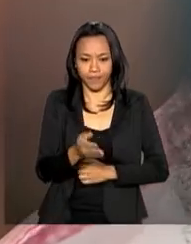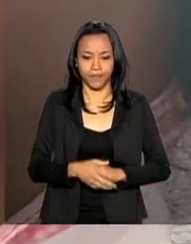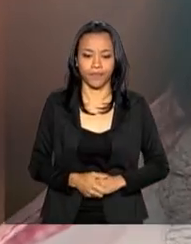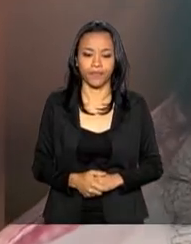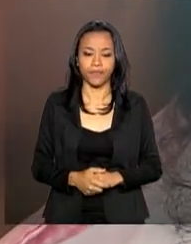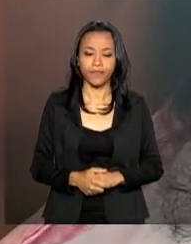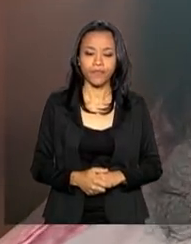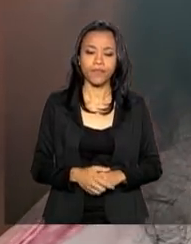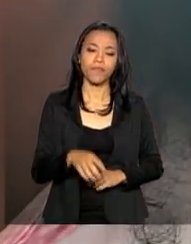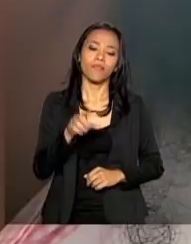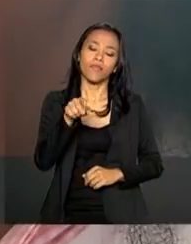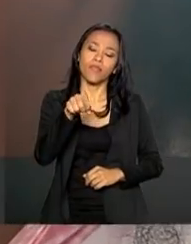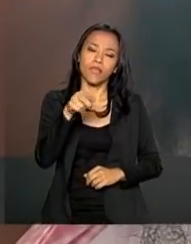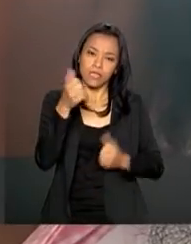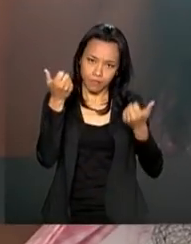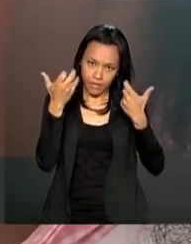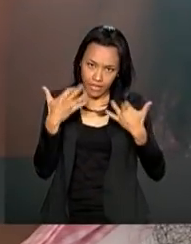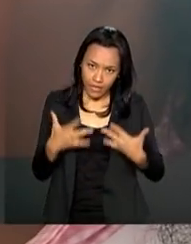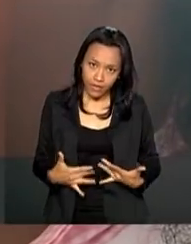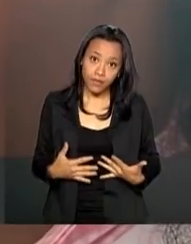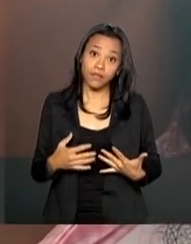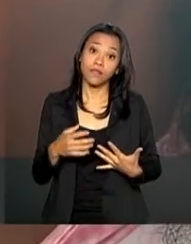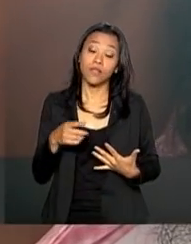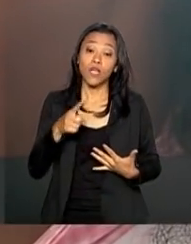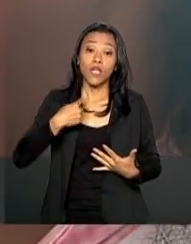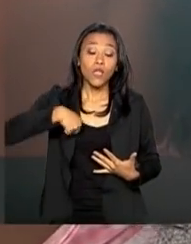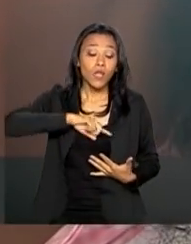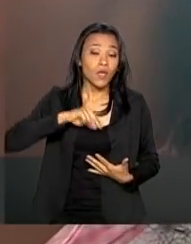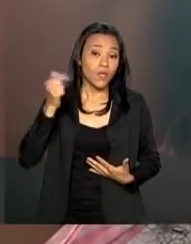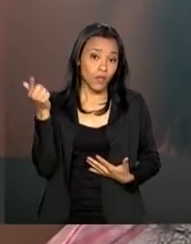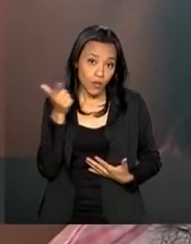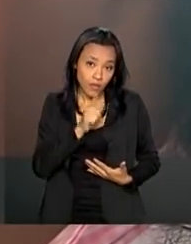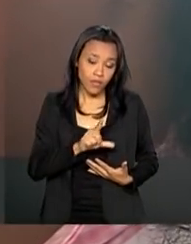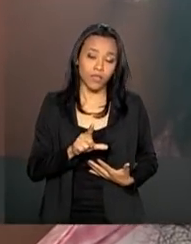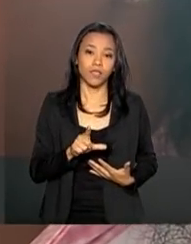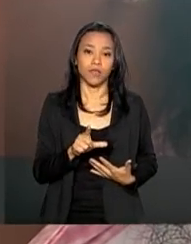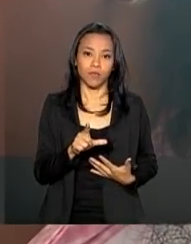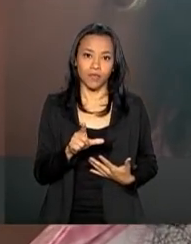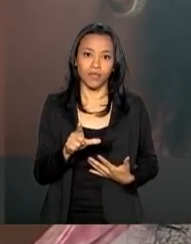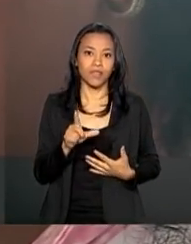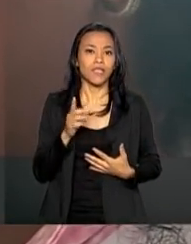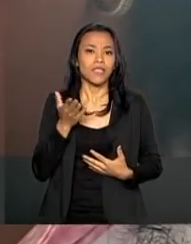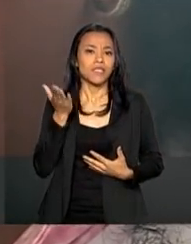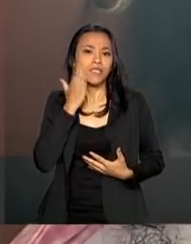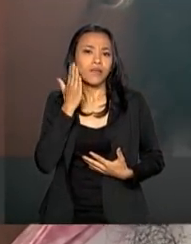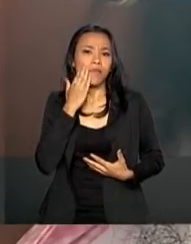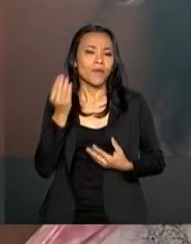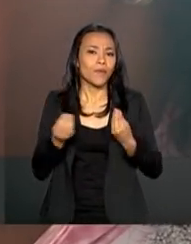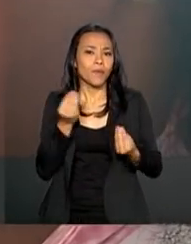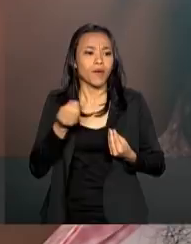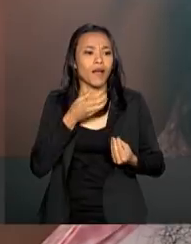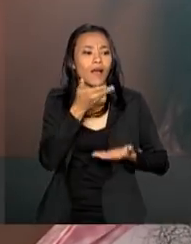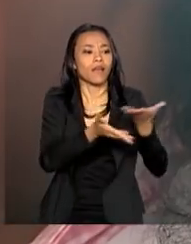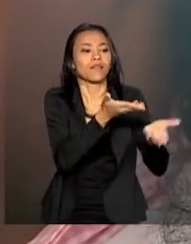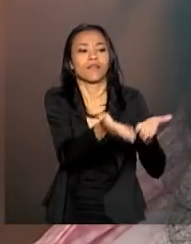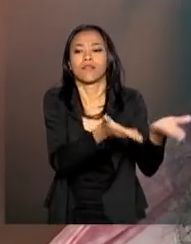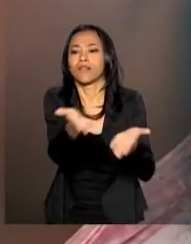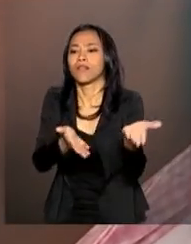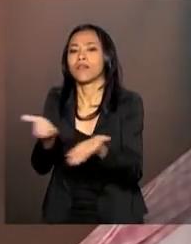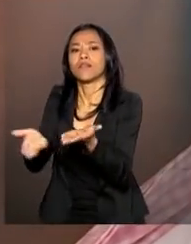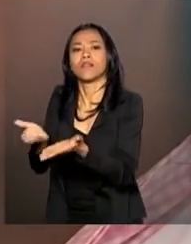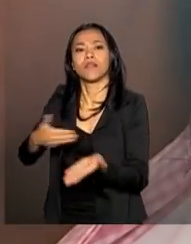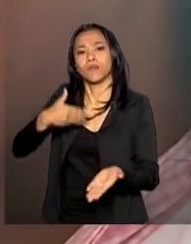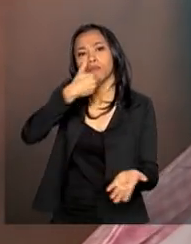É uma mais-valia para nós, porque a gente consegue responder à demanda